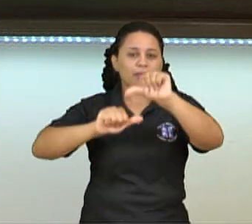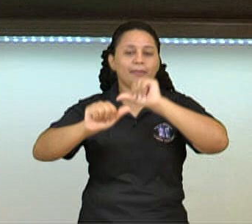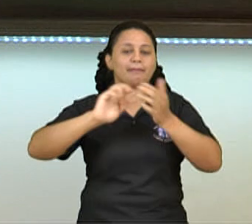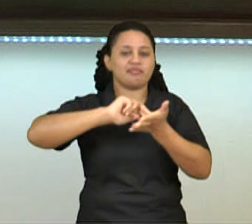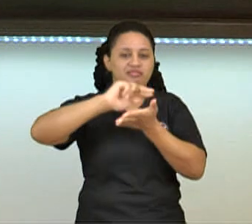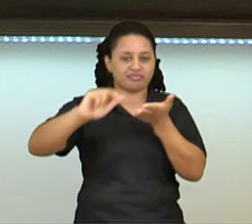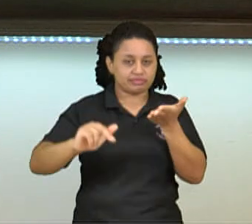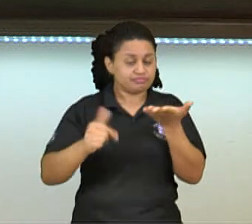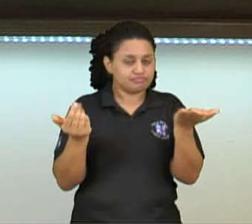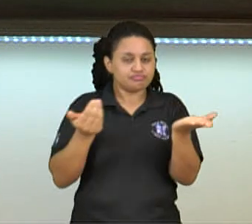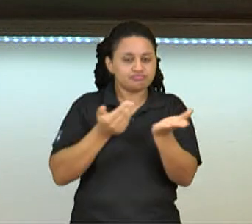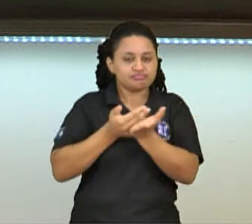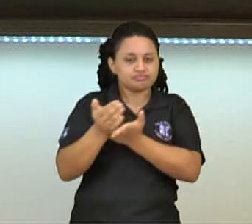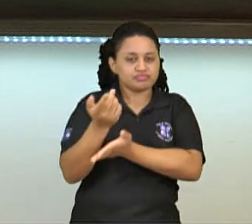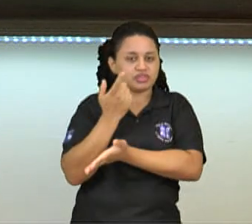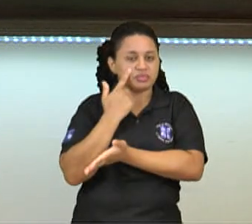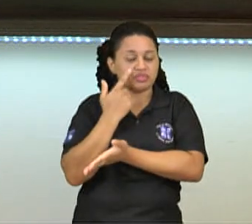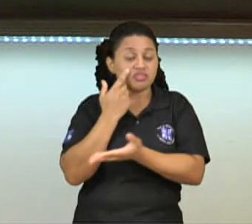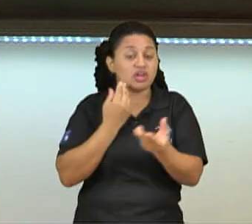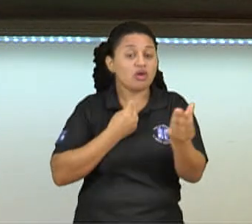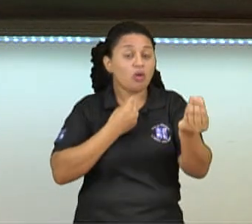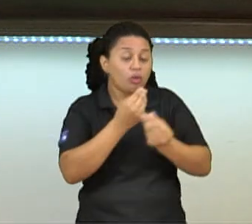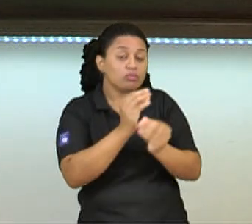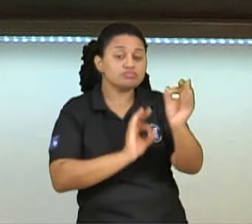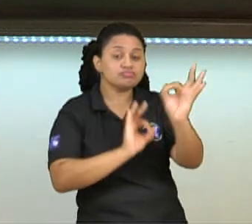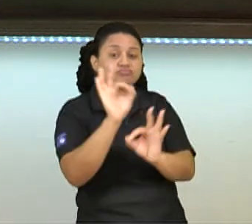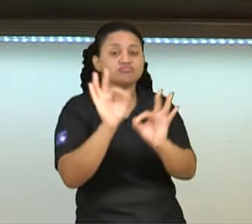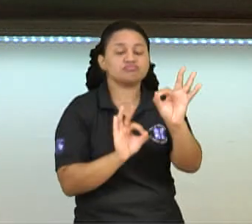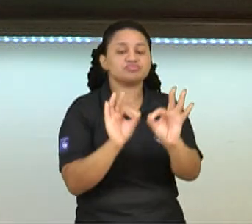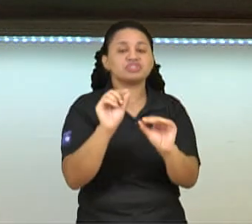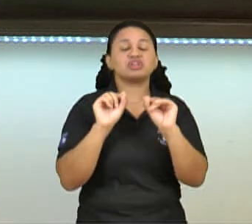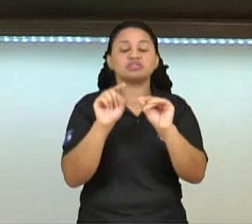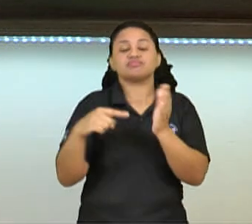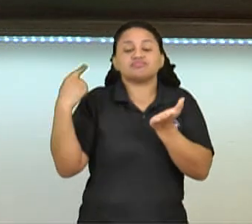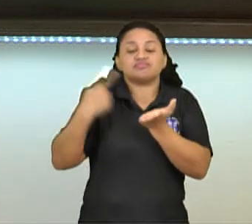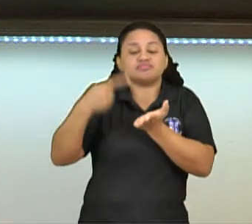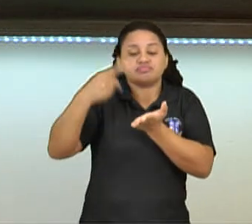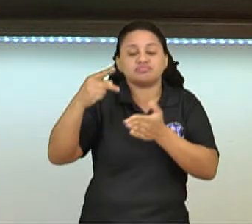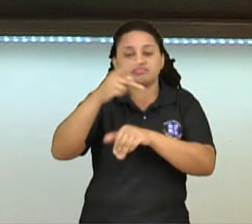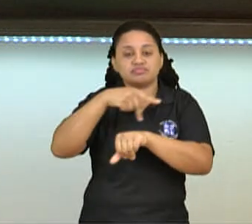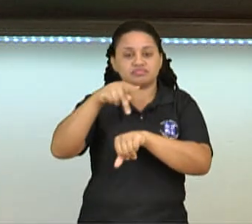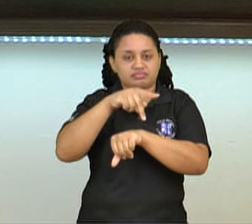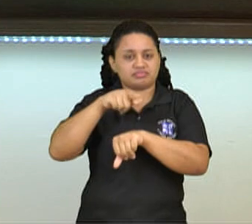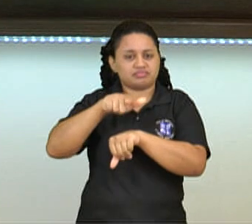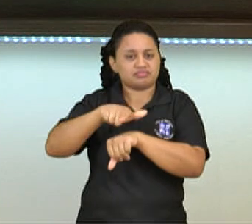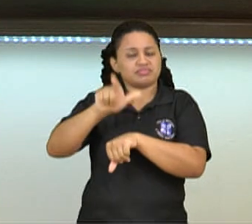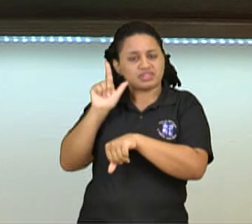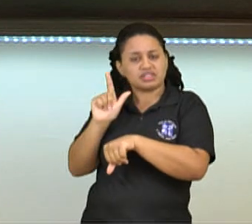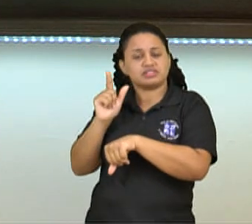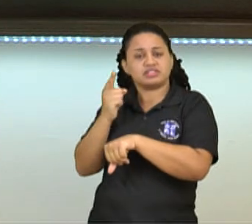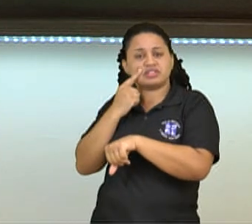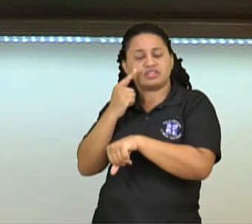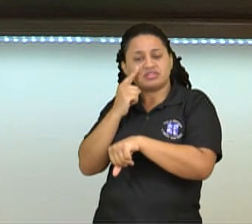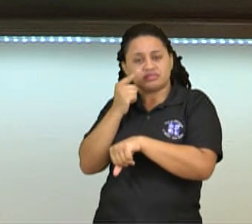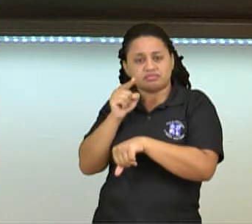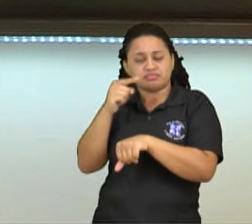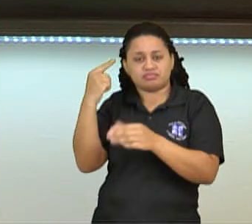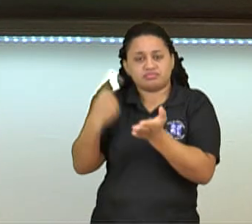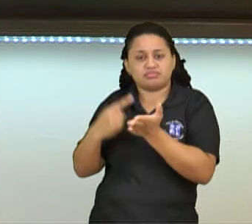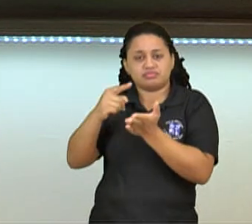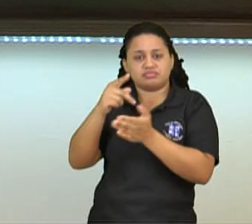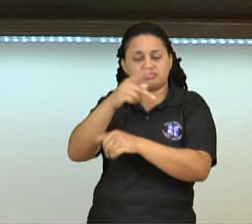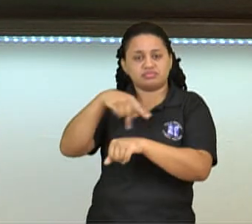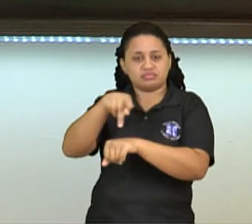Vamos dar uma olhada, então, como que vai se organizar essa Convenção Nacional? Antes da gente ver sobre a Convenção